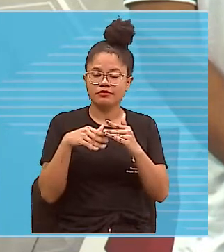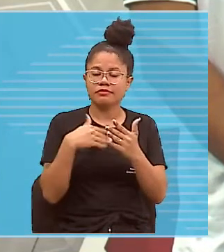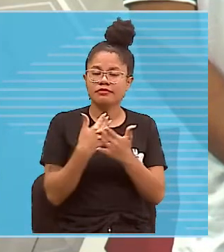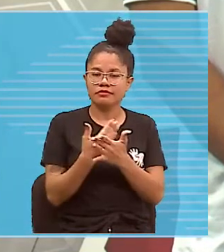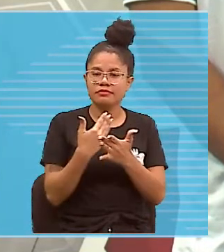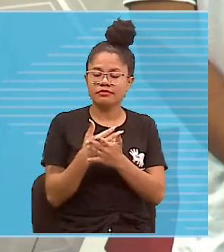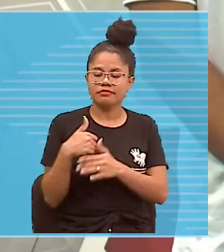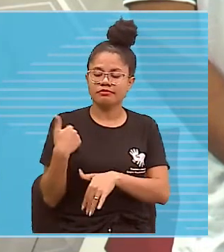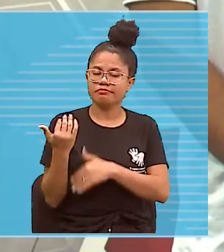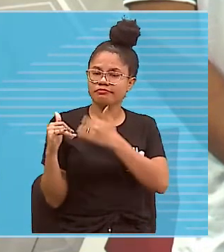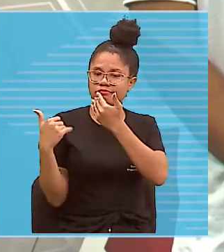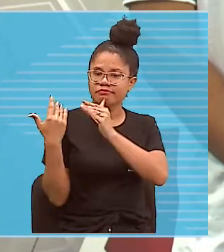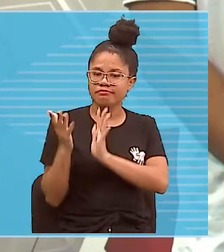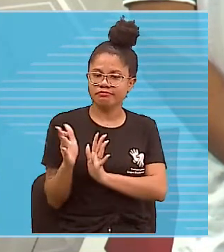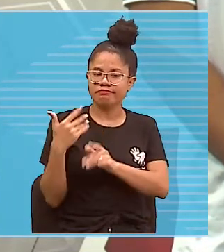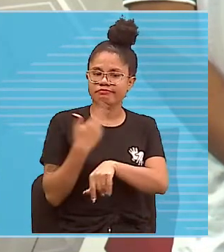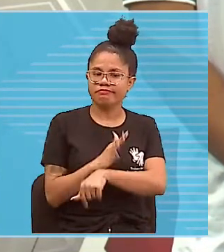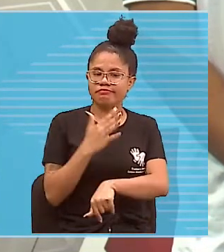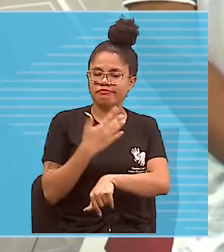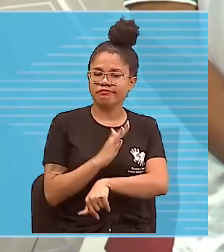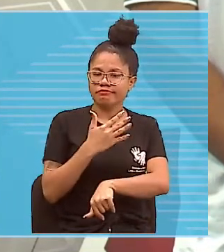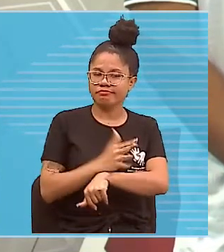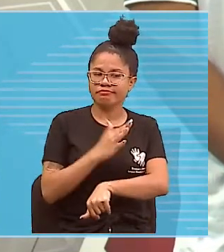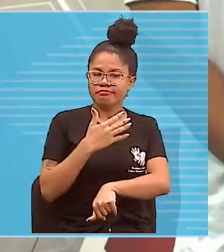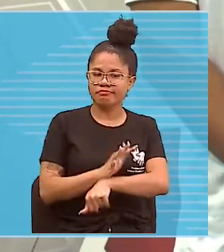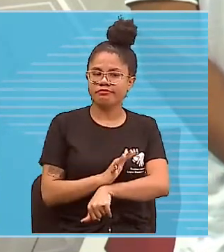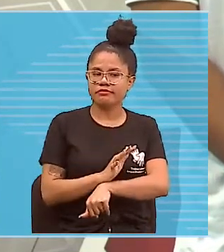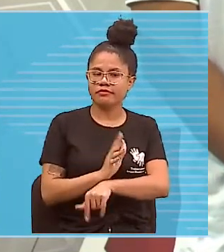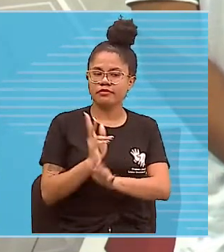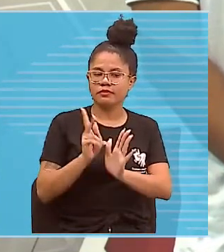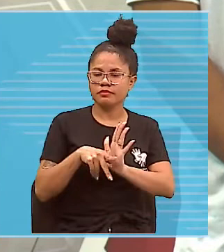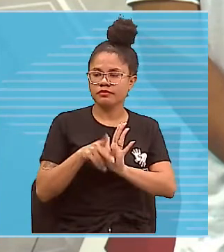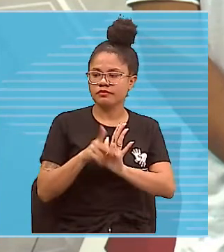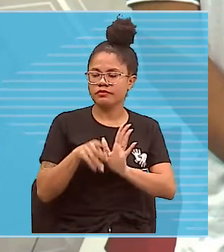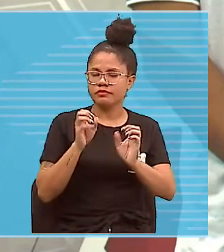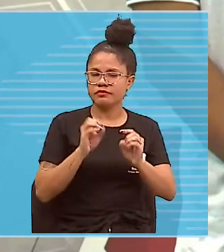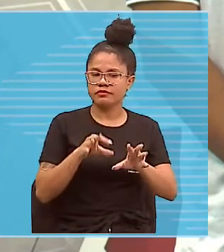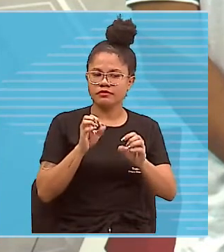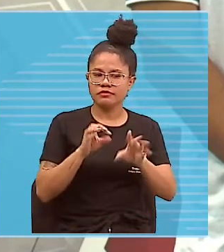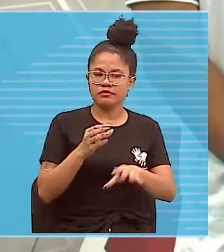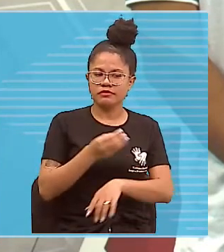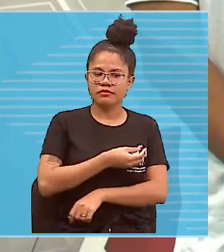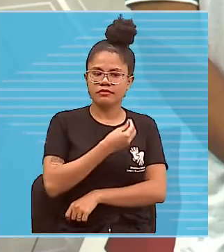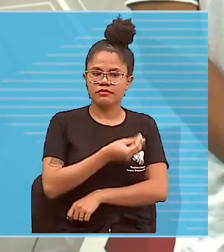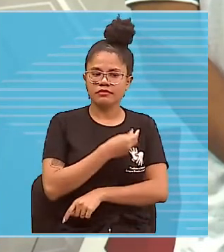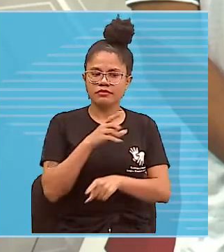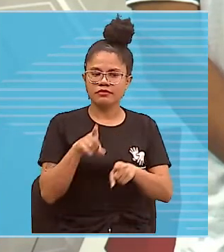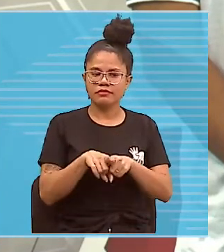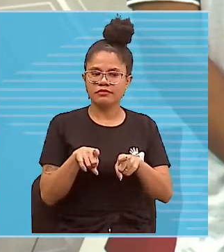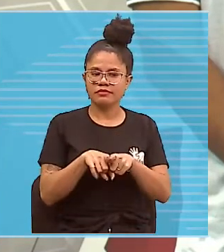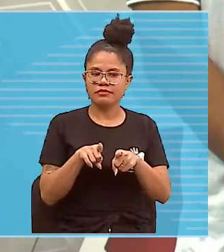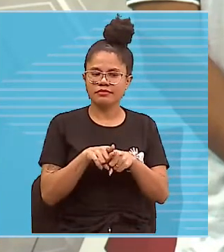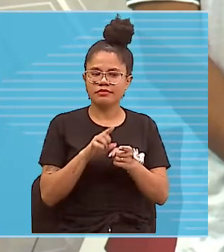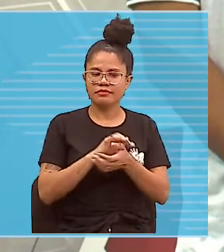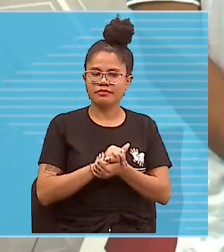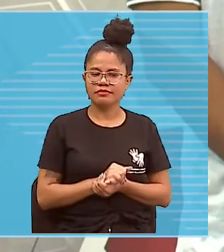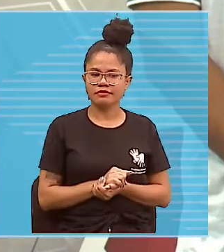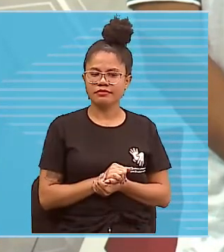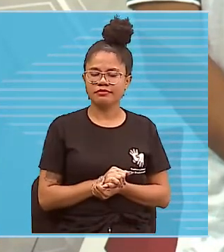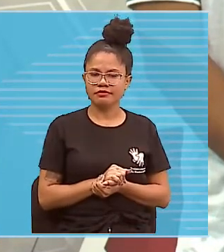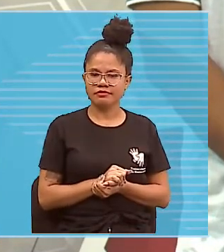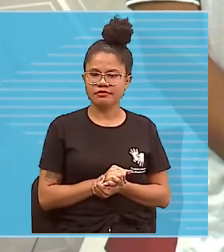projeto chamado Educação pela Vida, e ficamos encantados com o acolhimento da diretora